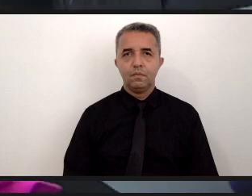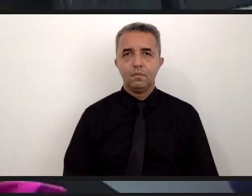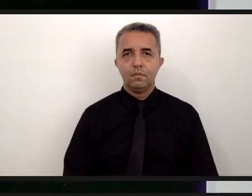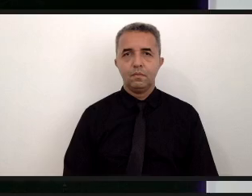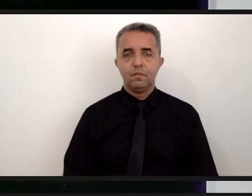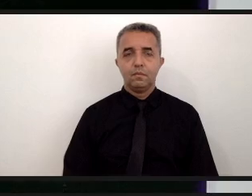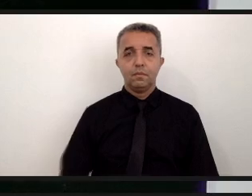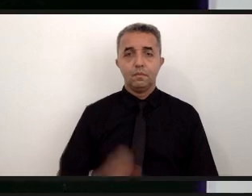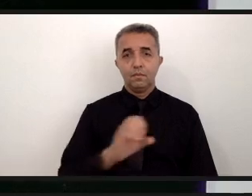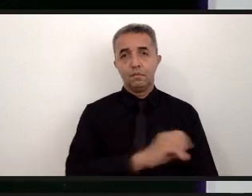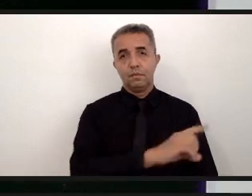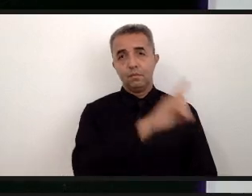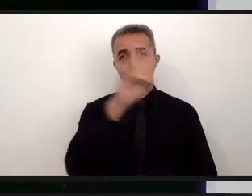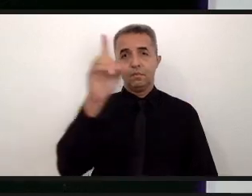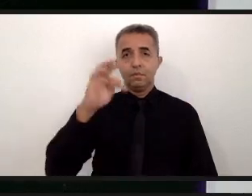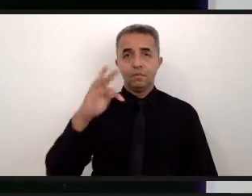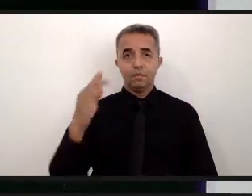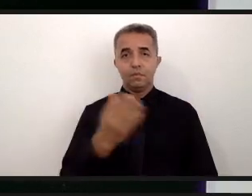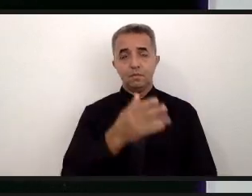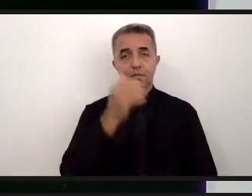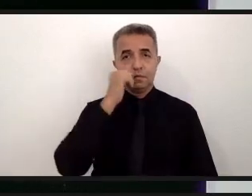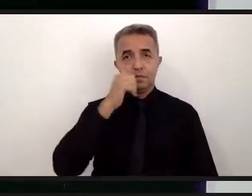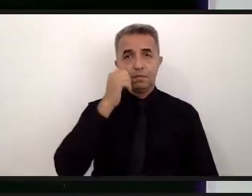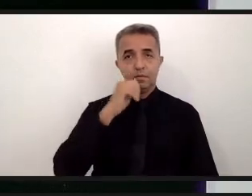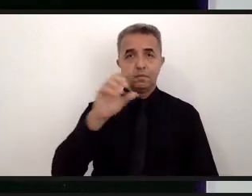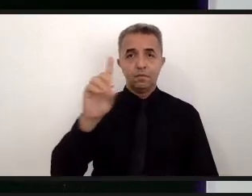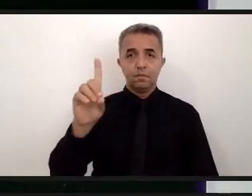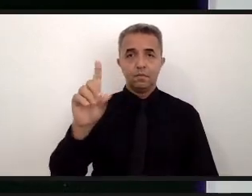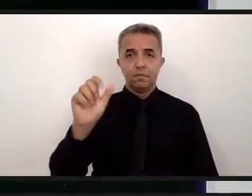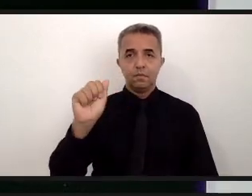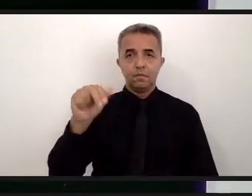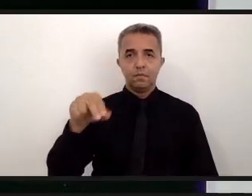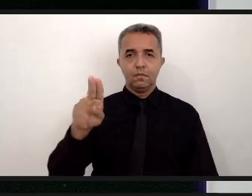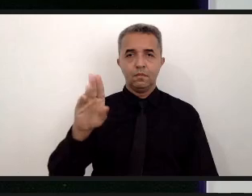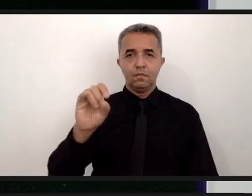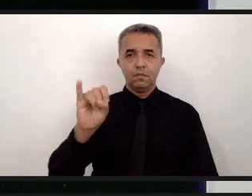Bom dia a todas as mulheres presentes, maravilhosas.